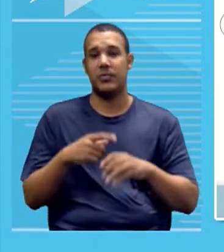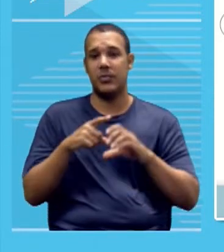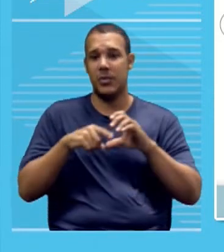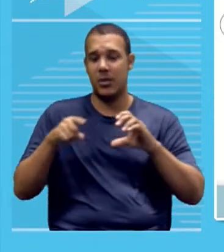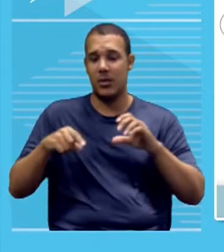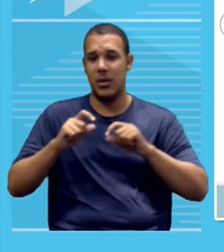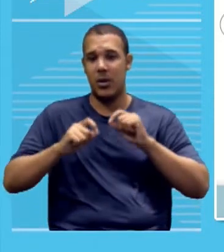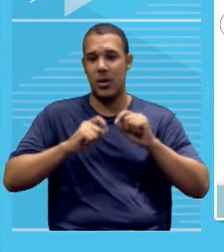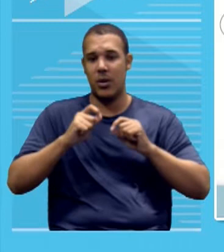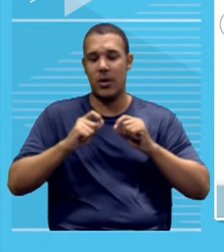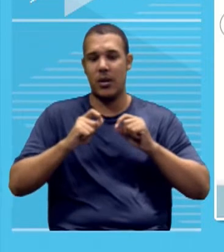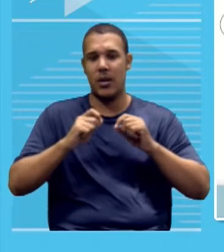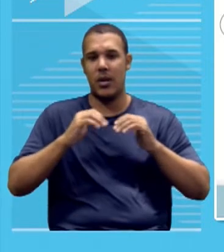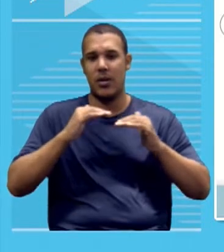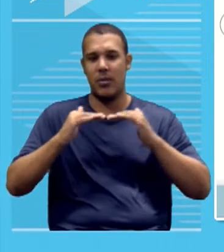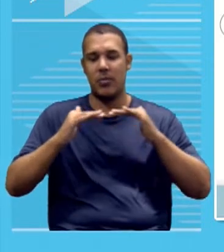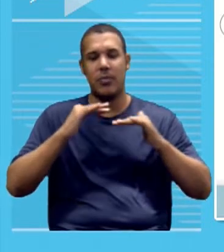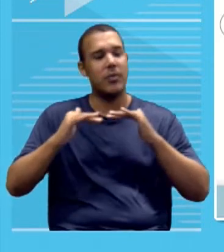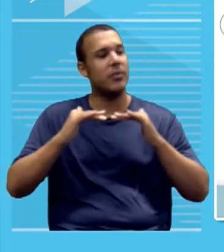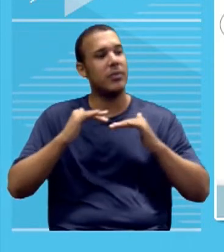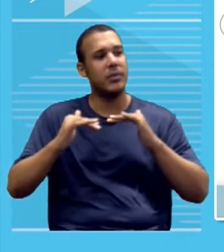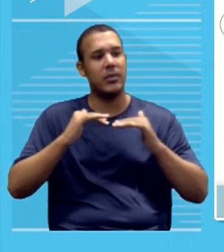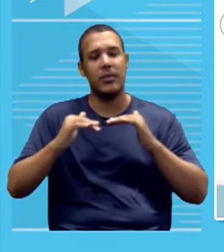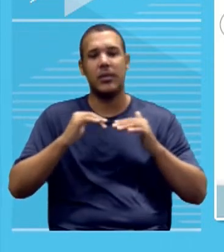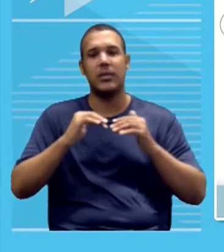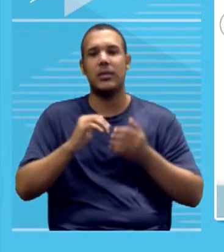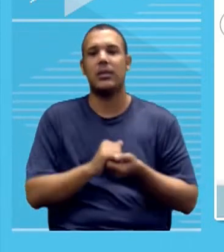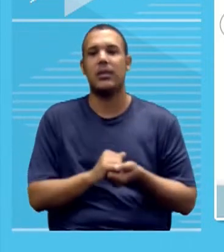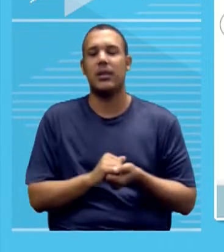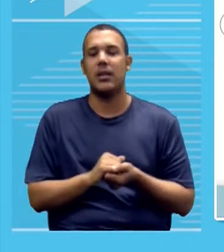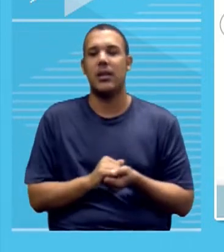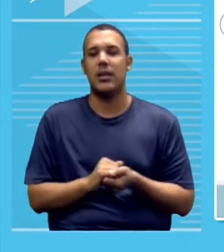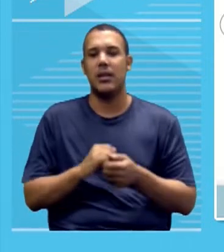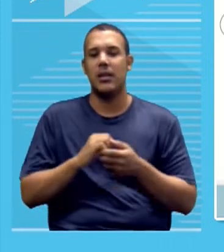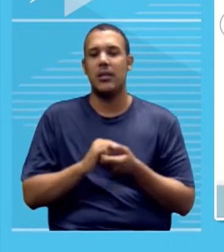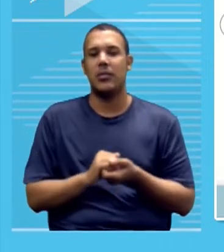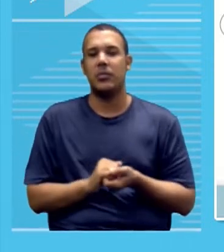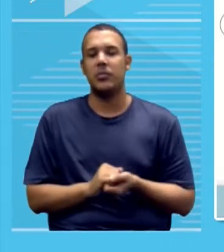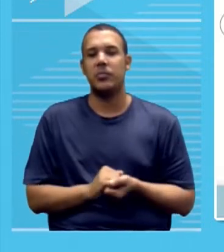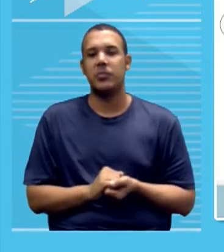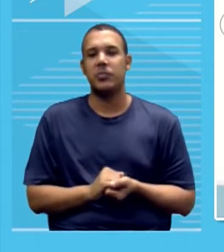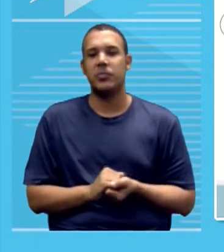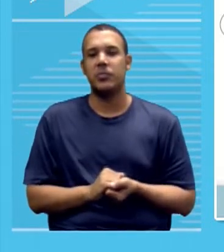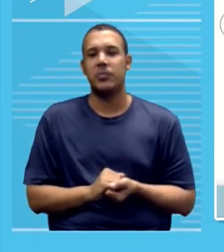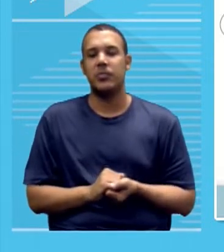um movimento ordenado de cargas elétricas, tá bom?